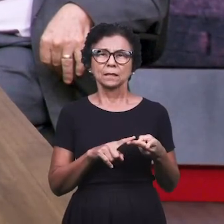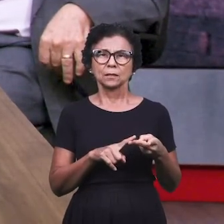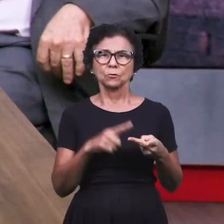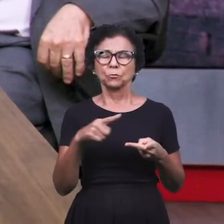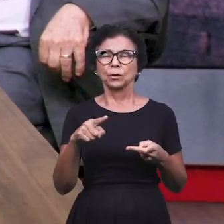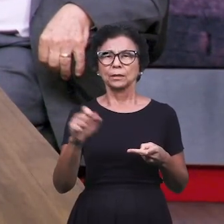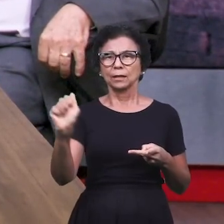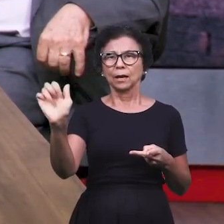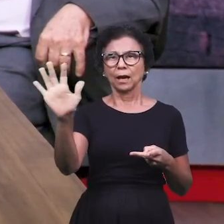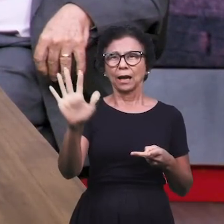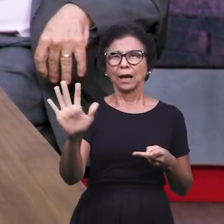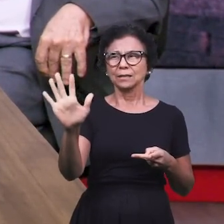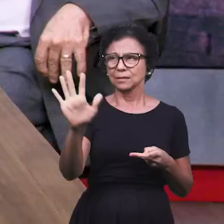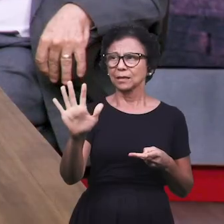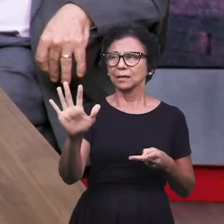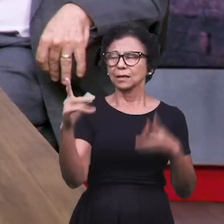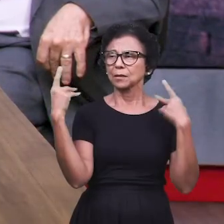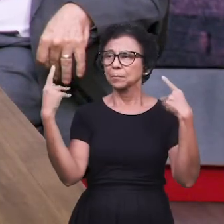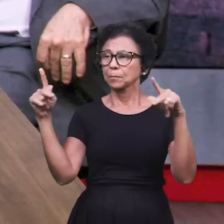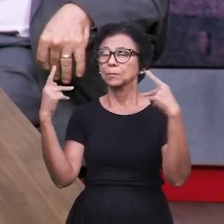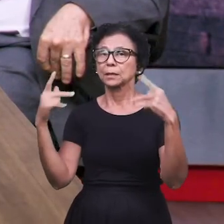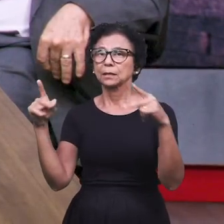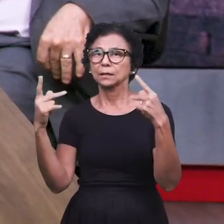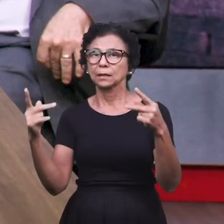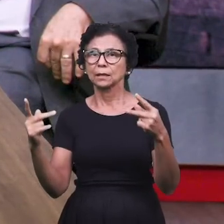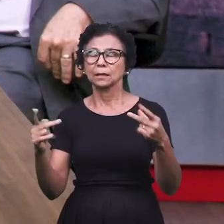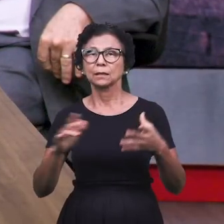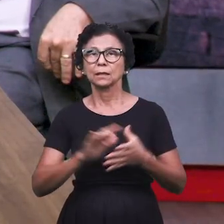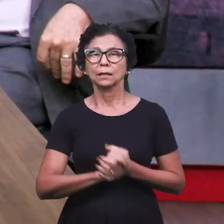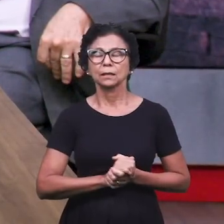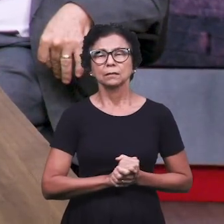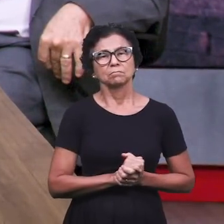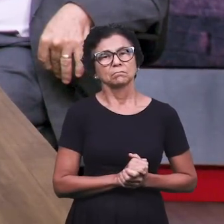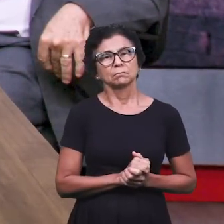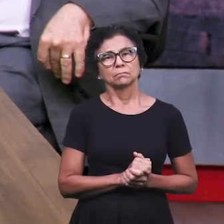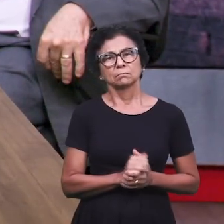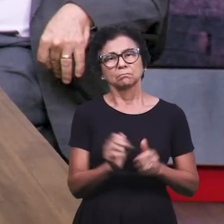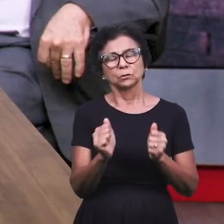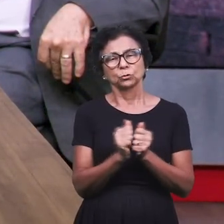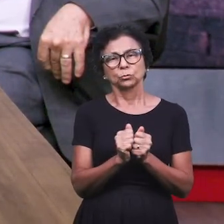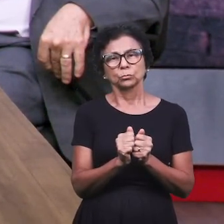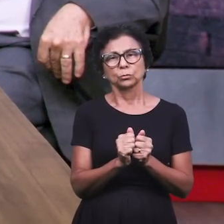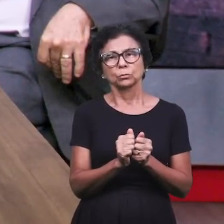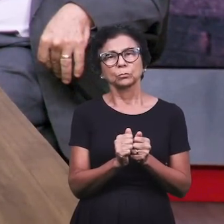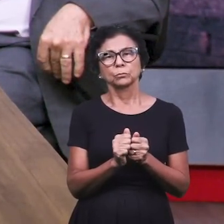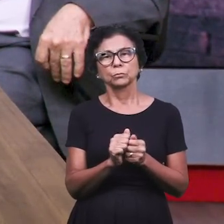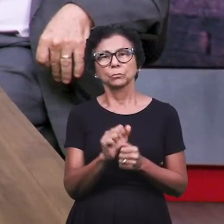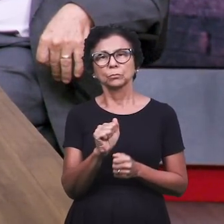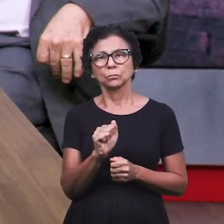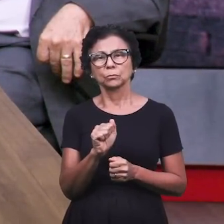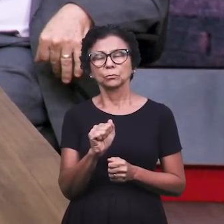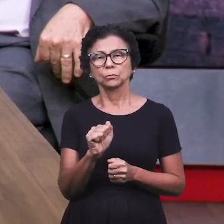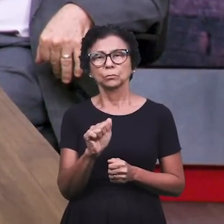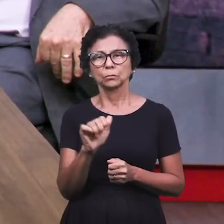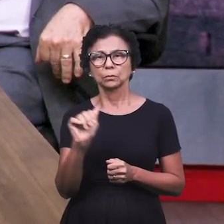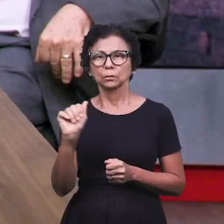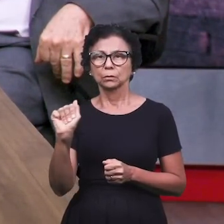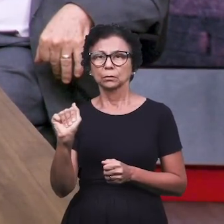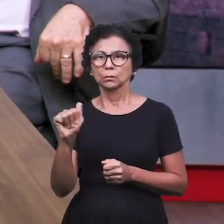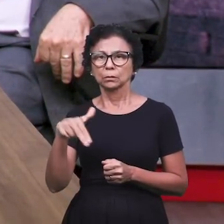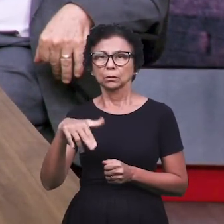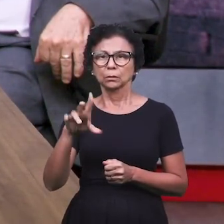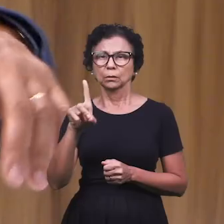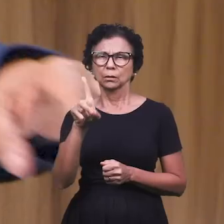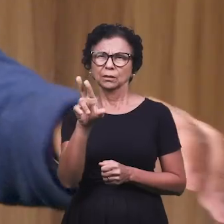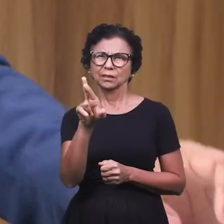para cada um. Muitos foram para uns lugares. O André ficou mais ali na região da... Como é que fala? Pegou na Grécia e na